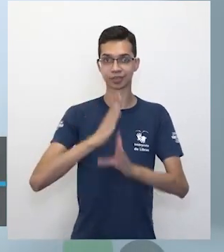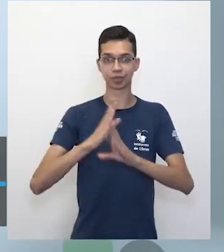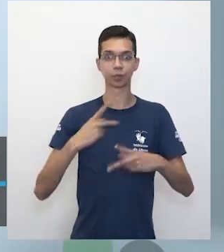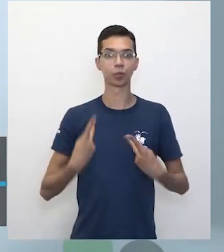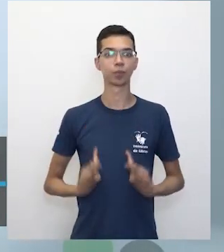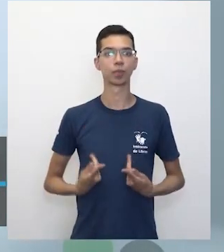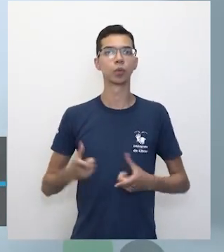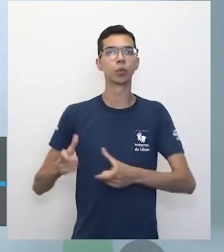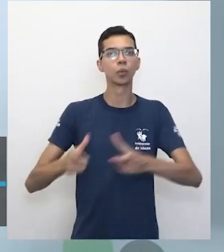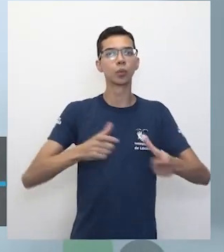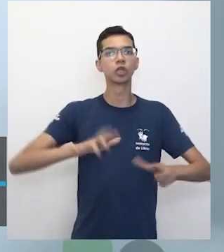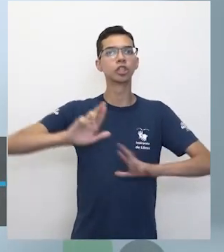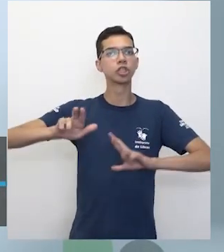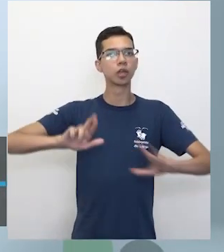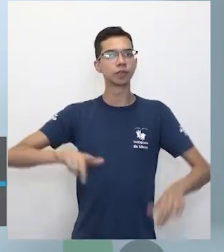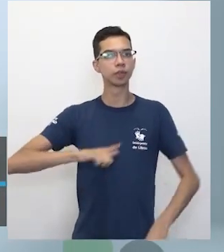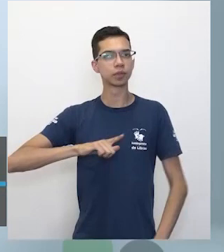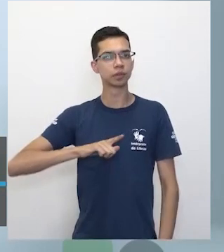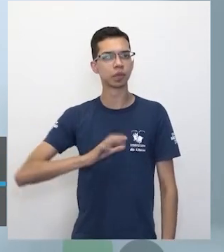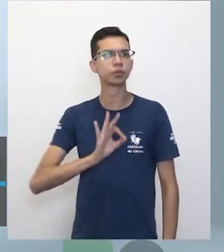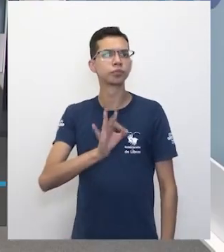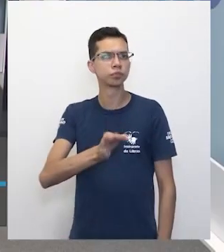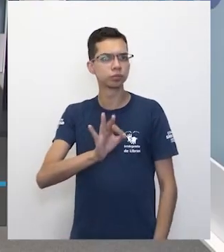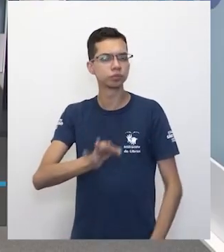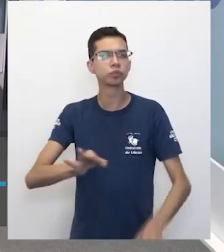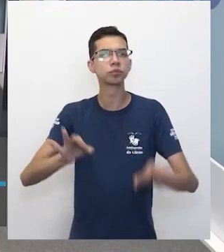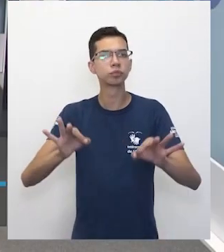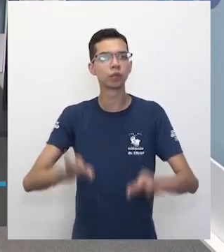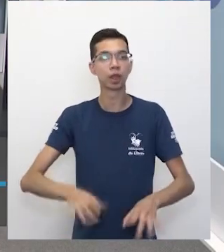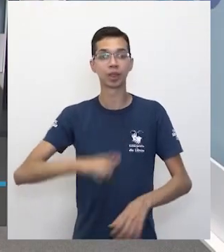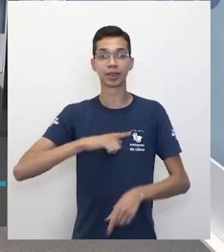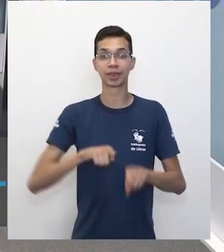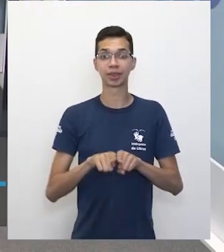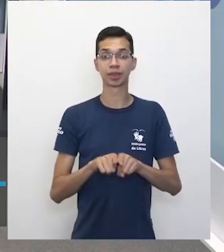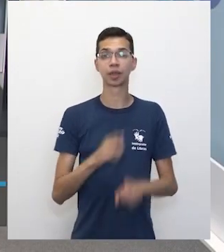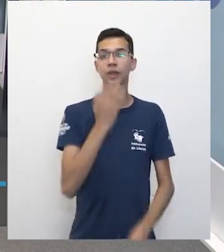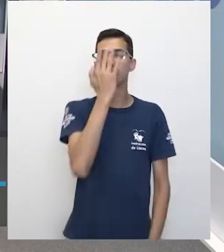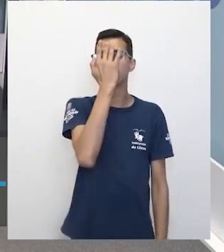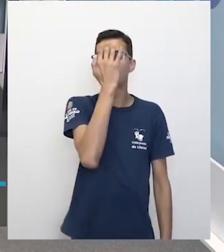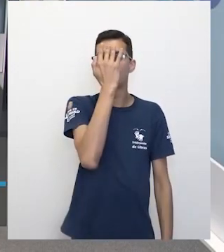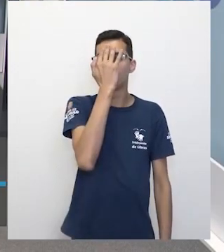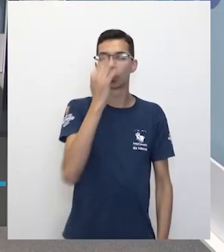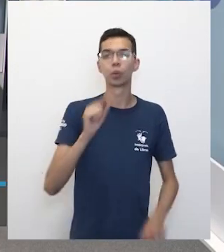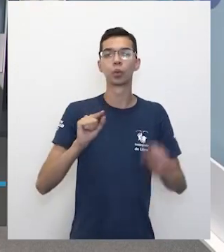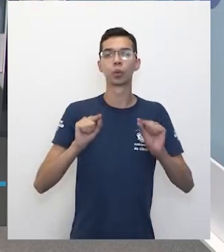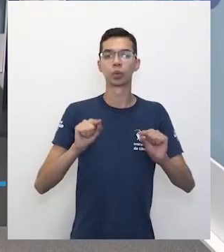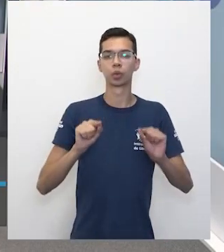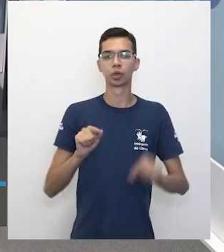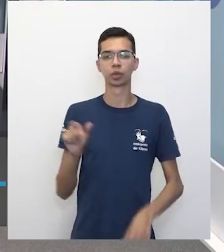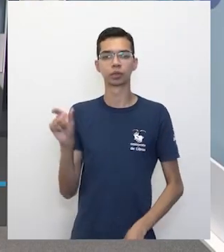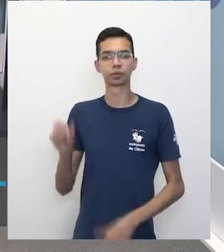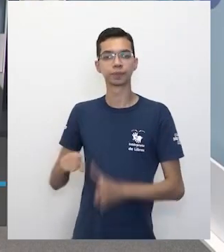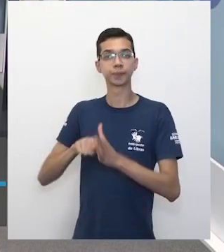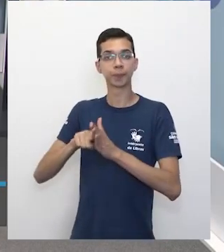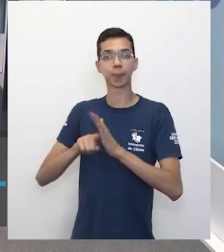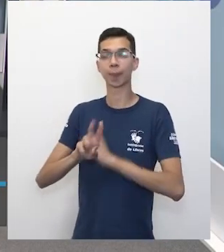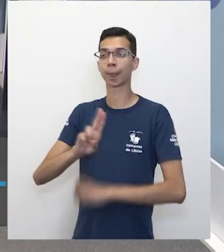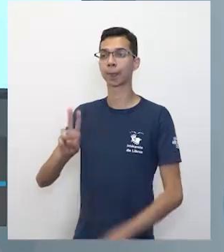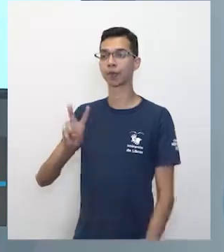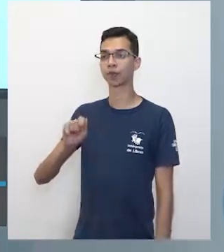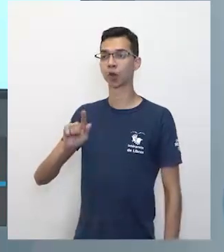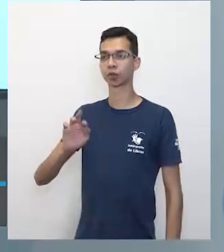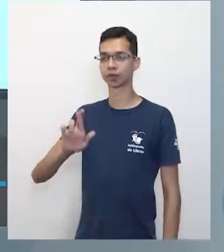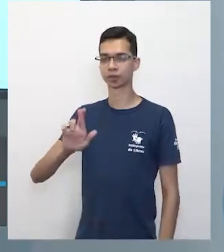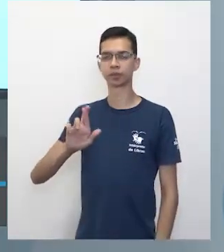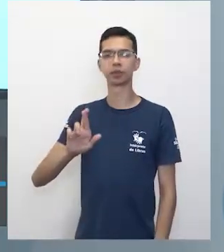outros lugares, né? Exatamente. No mundo, por favor. Teve até uma teoria que o pesquisador Walter Neves da USP,